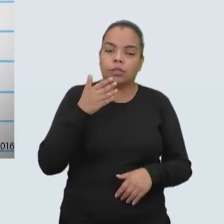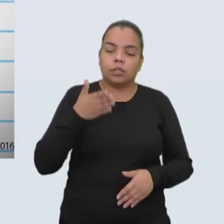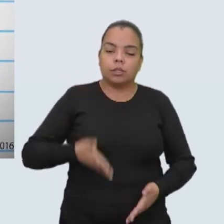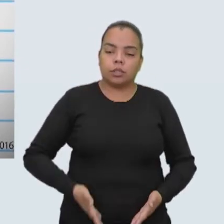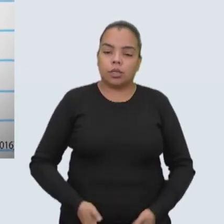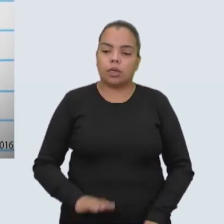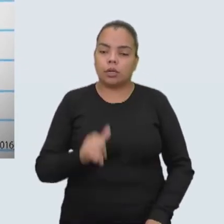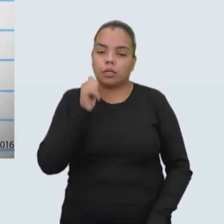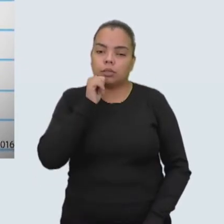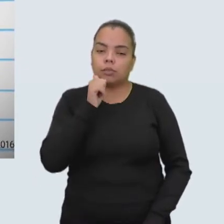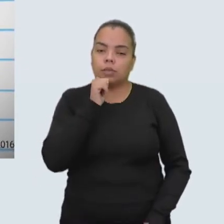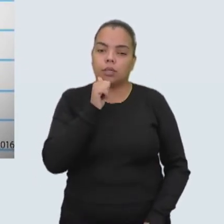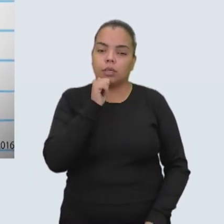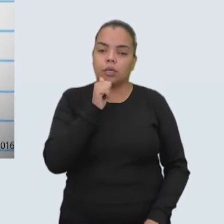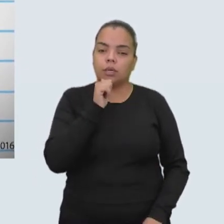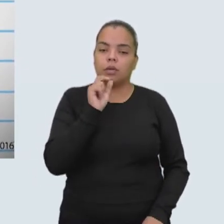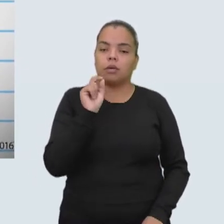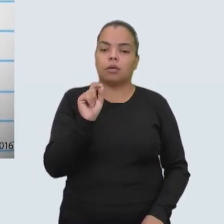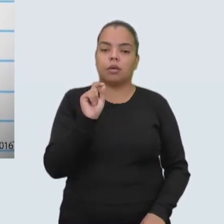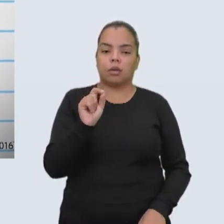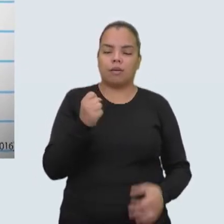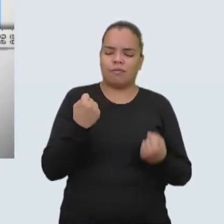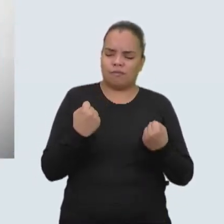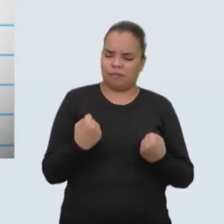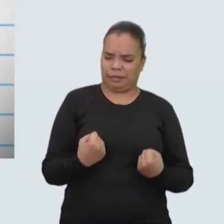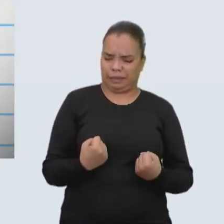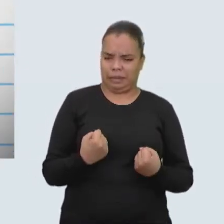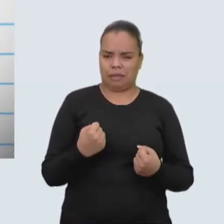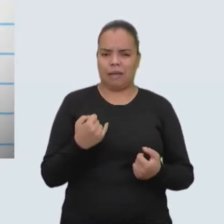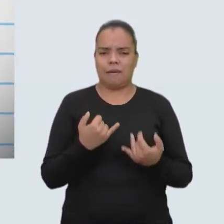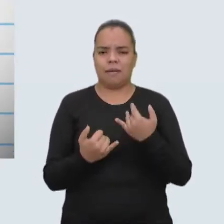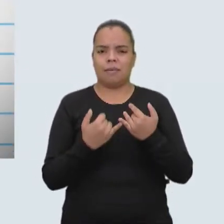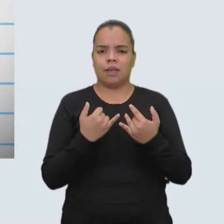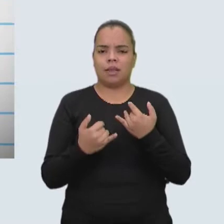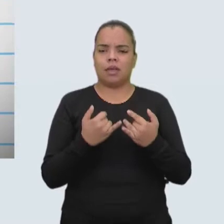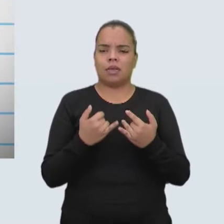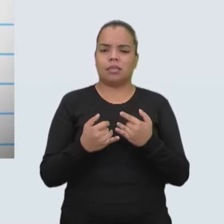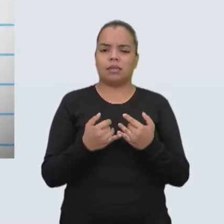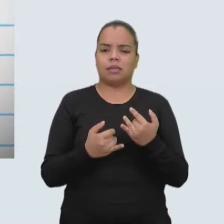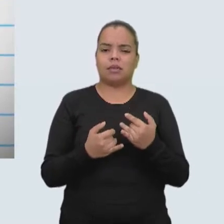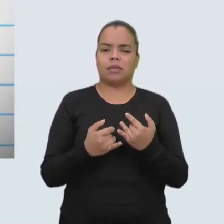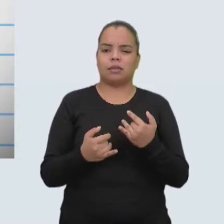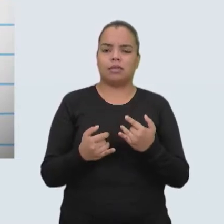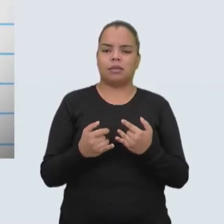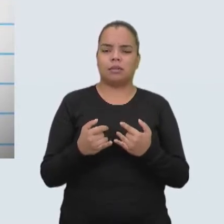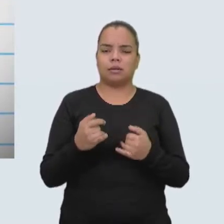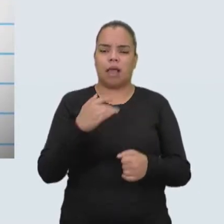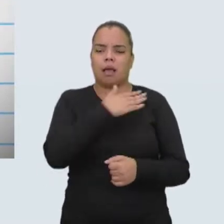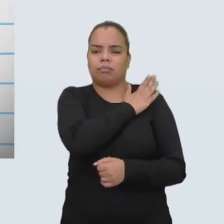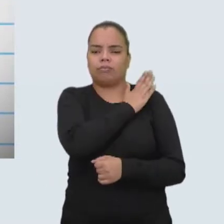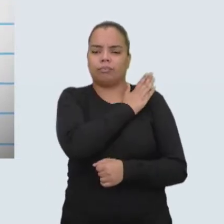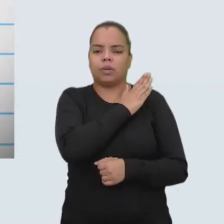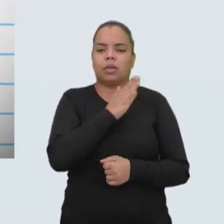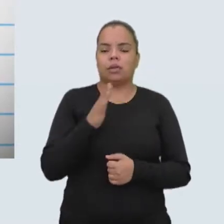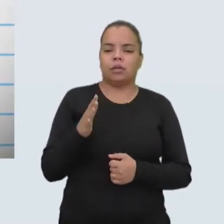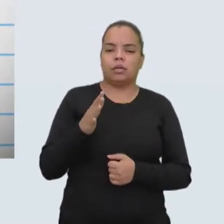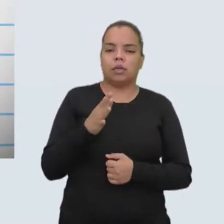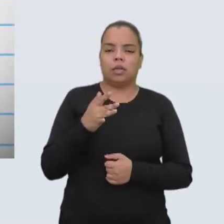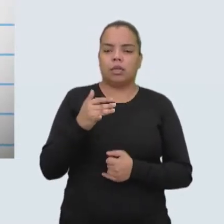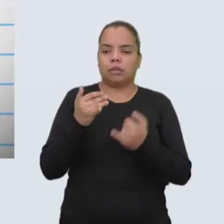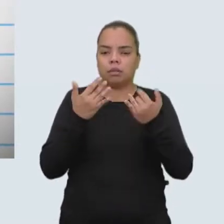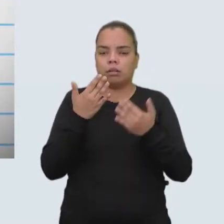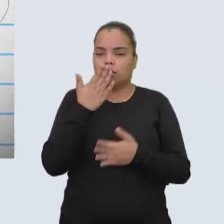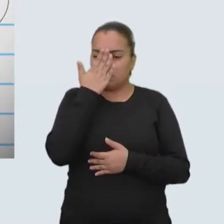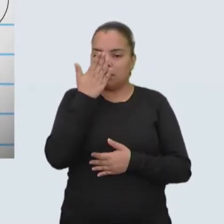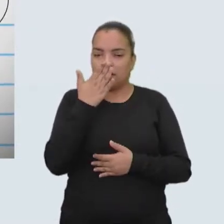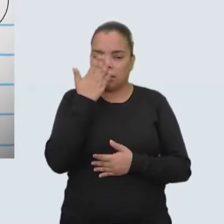meninas são consideradas um fardo para suas famílias. Não dão retorno financeiro ou porque não podem trabalhar ou porque, quando trabalham,